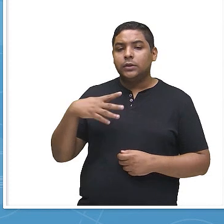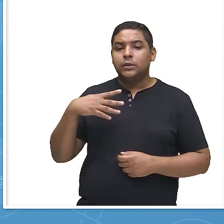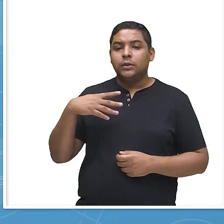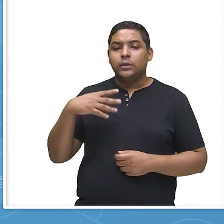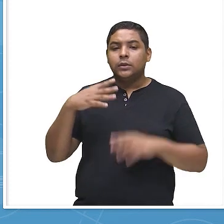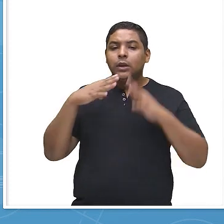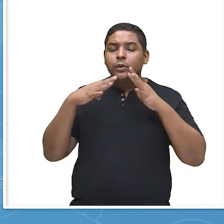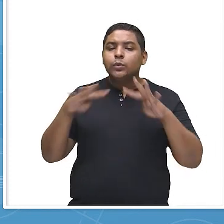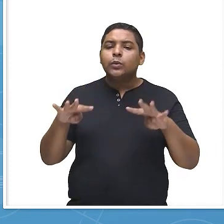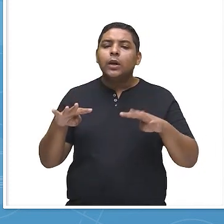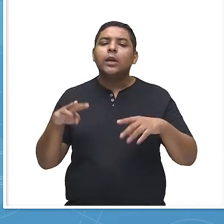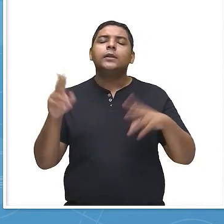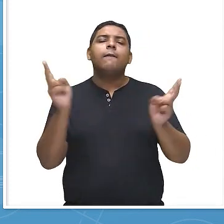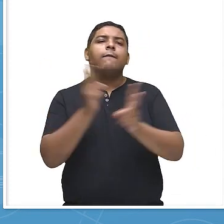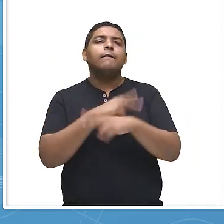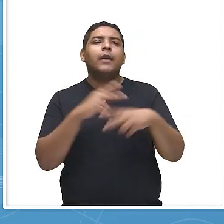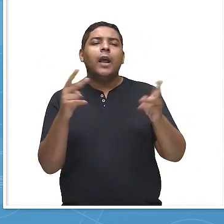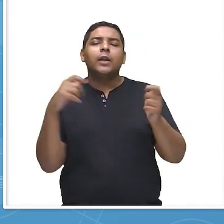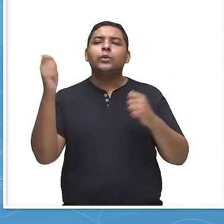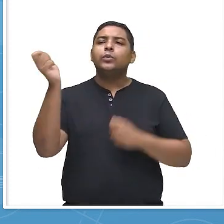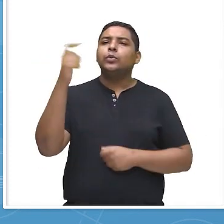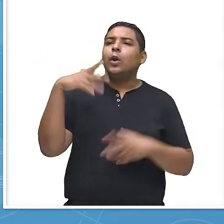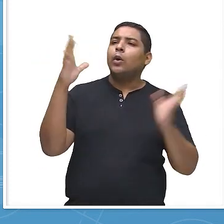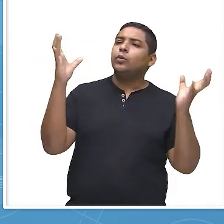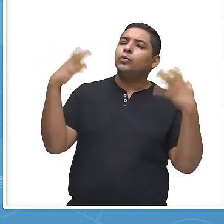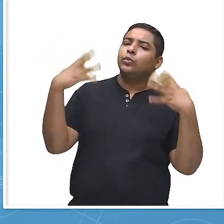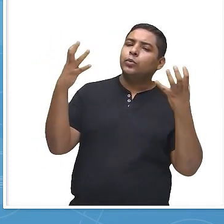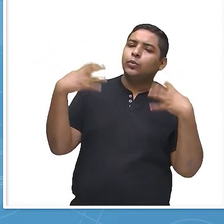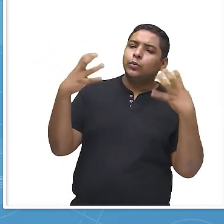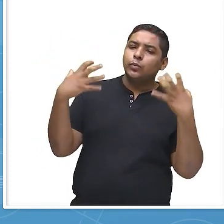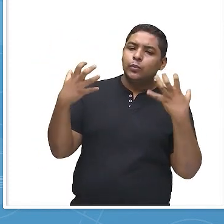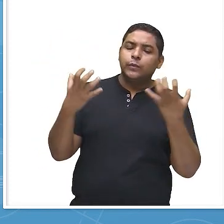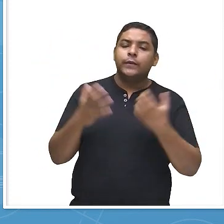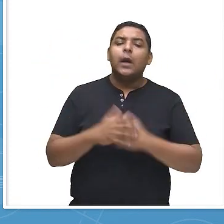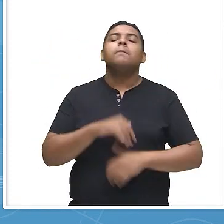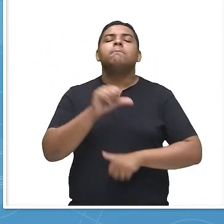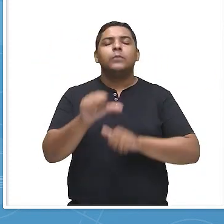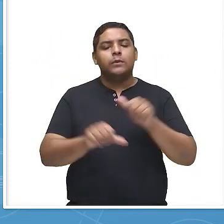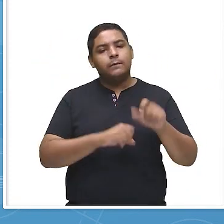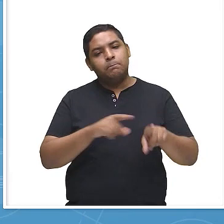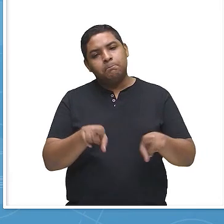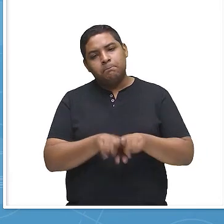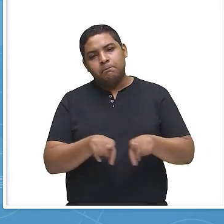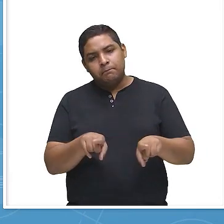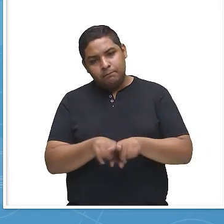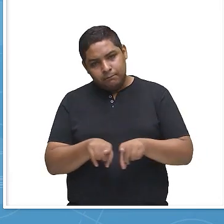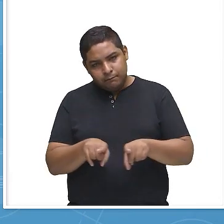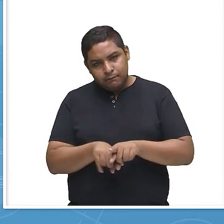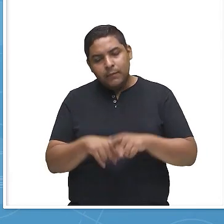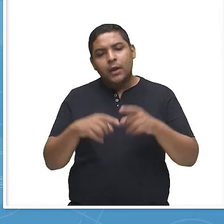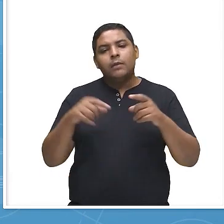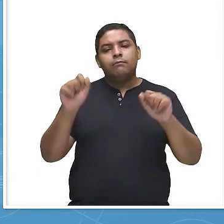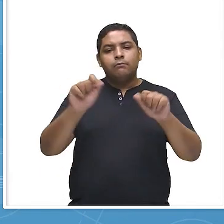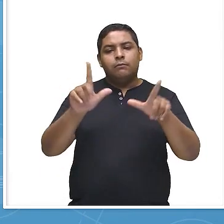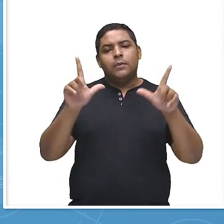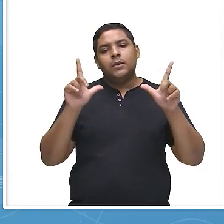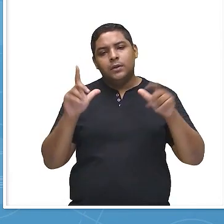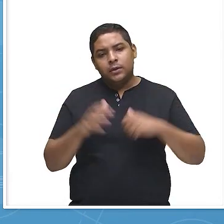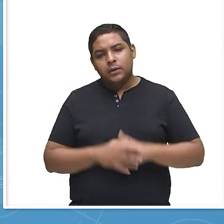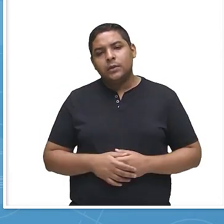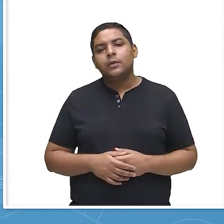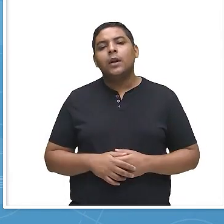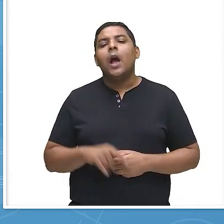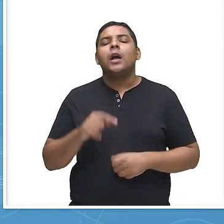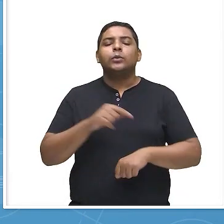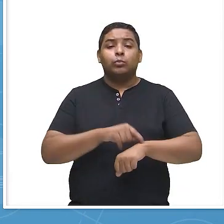o sol, a chuva, né, eles também modificam a paisagem, tá? A ação do